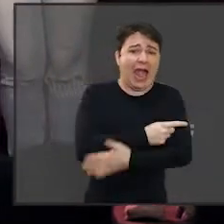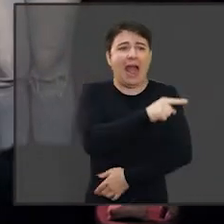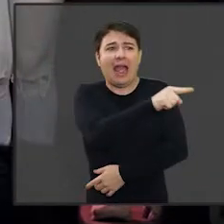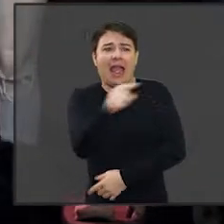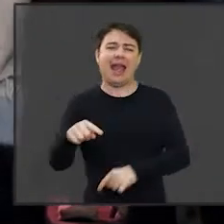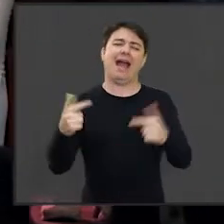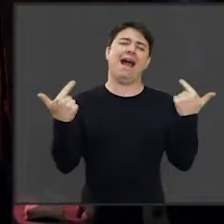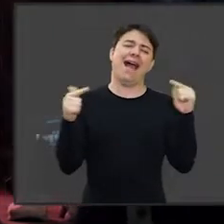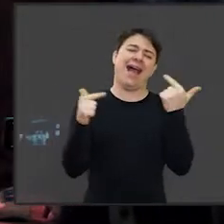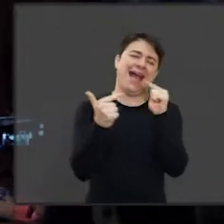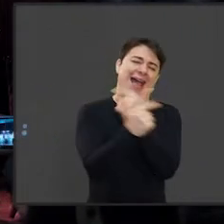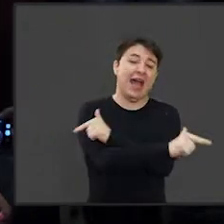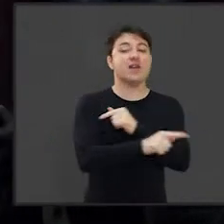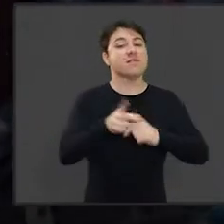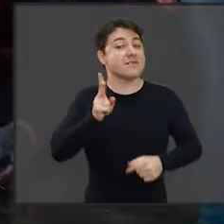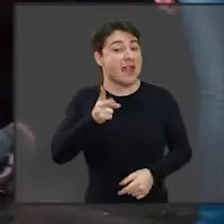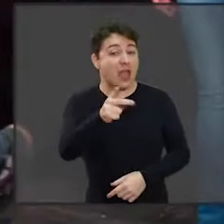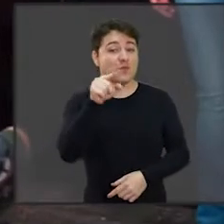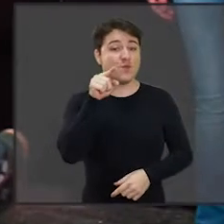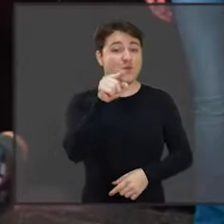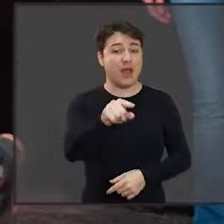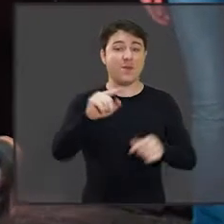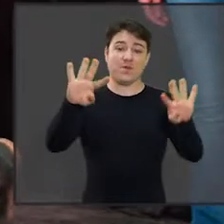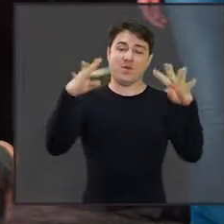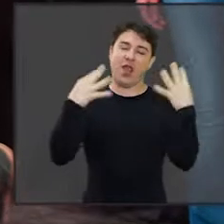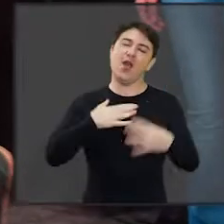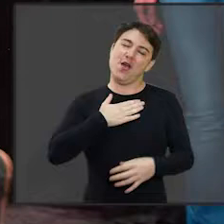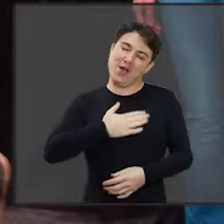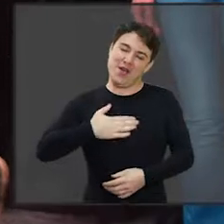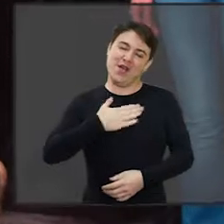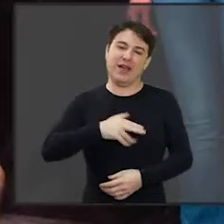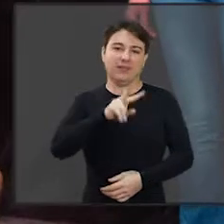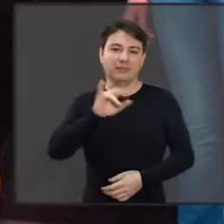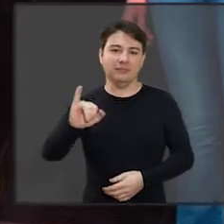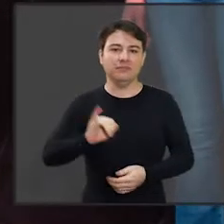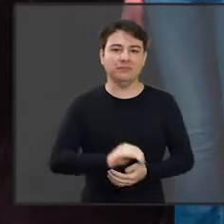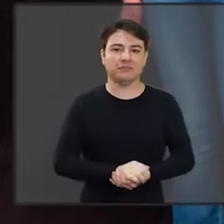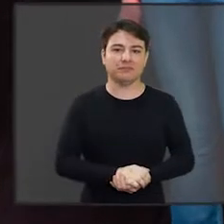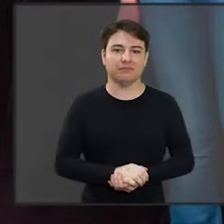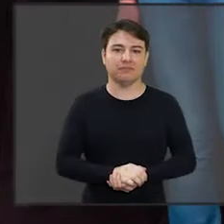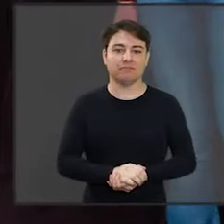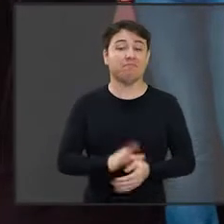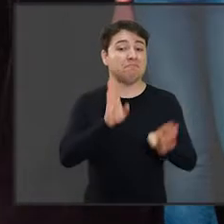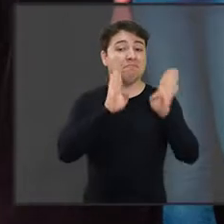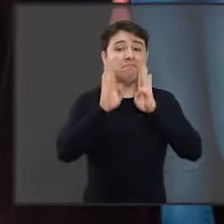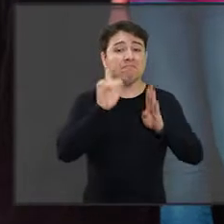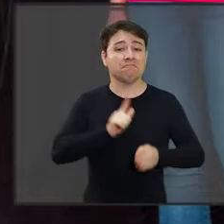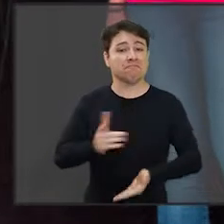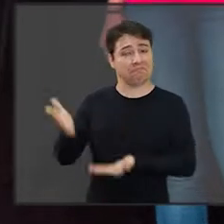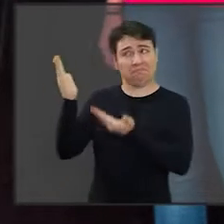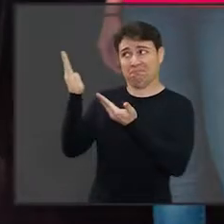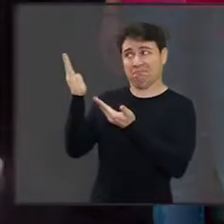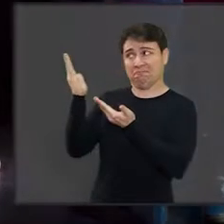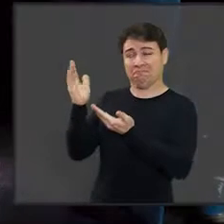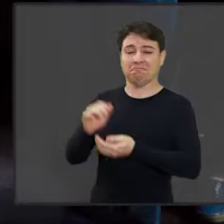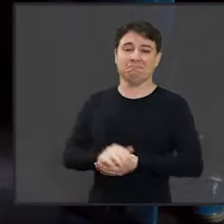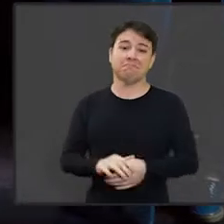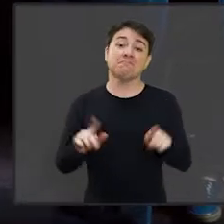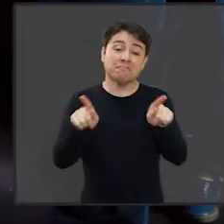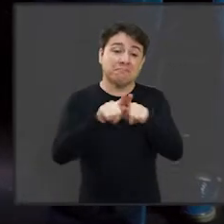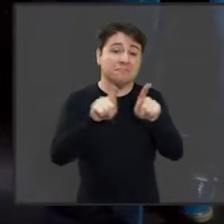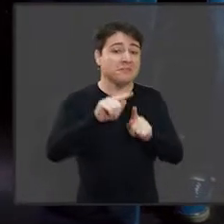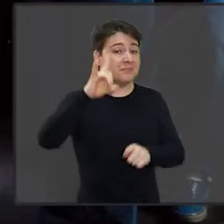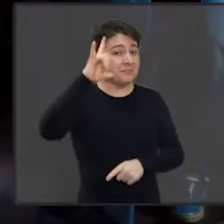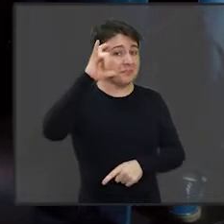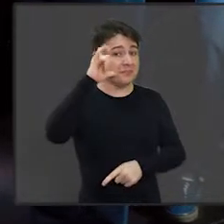errando. Então, vocês se divertem com o nosso fracasso. Nós temos uma página no Facebook, facebook.com/improvisória, e uma